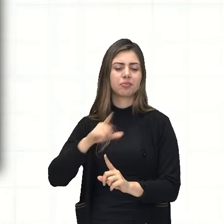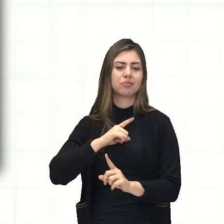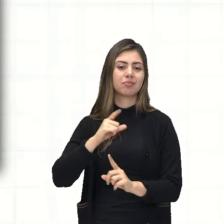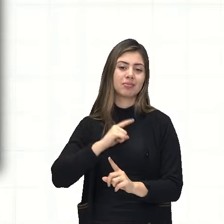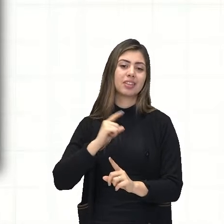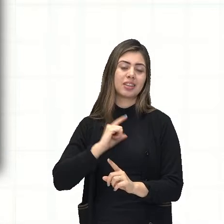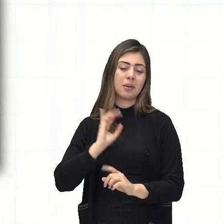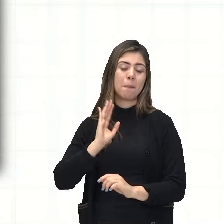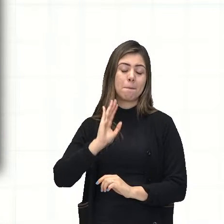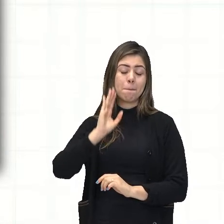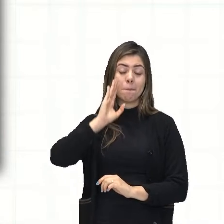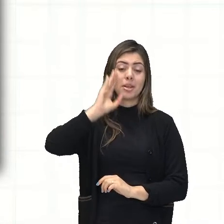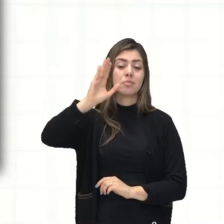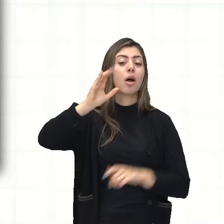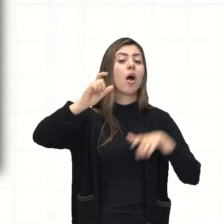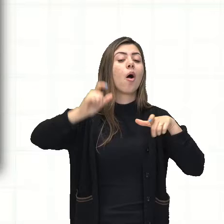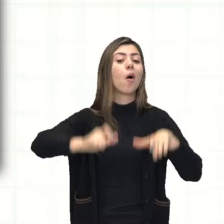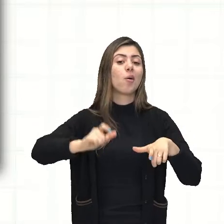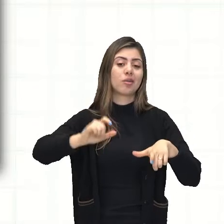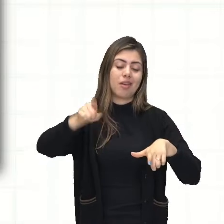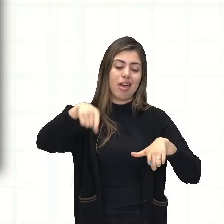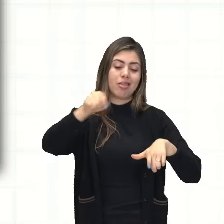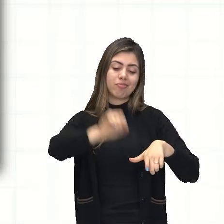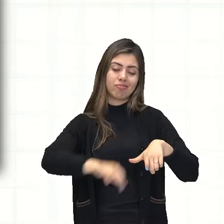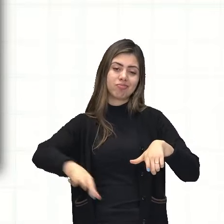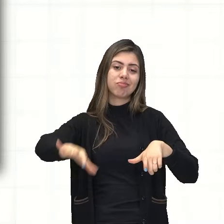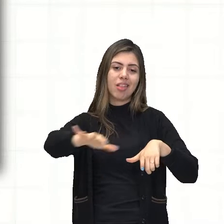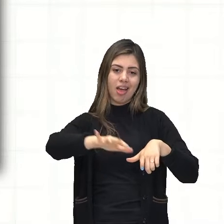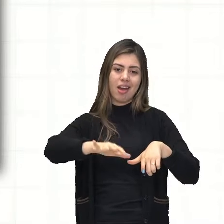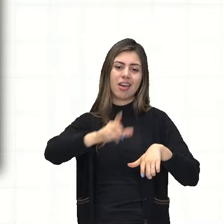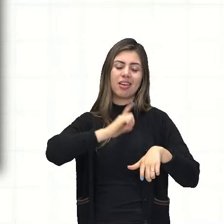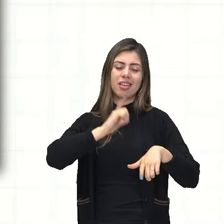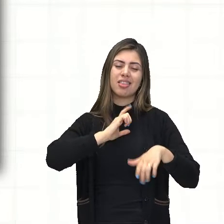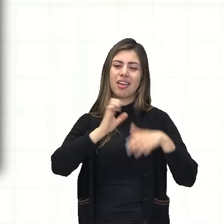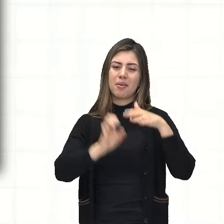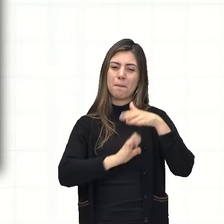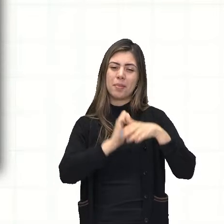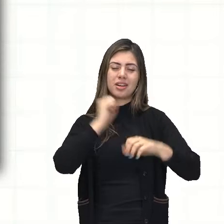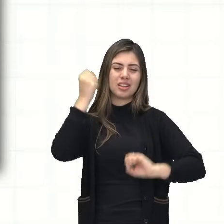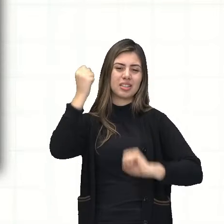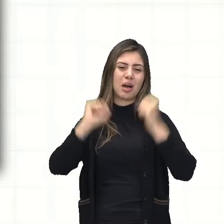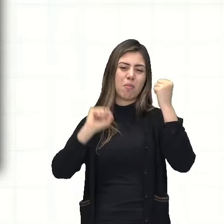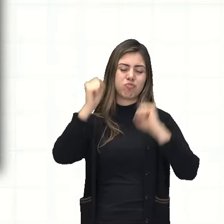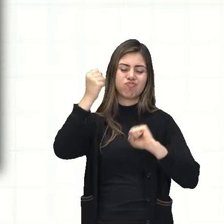ocorre principalmente nessas regiões bastante